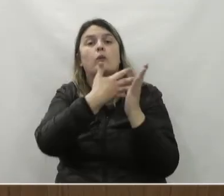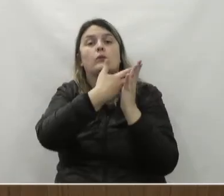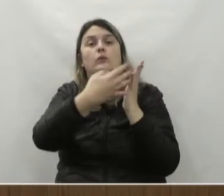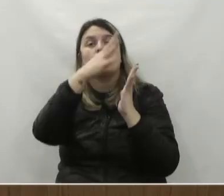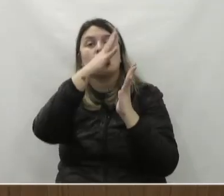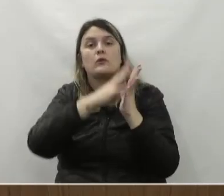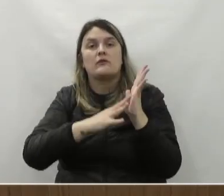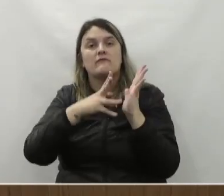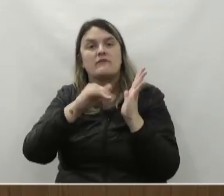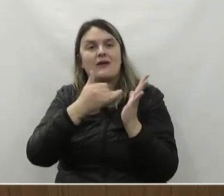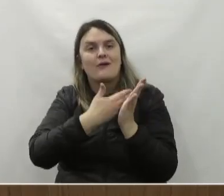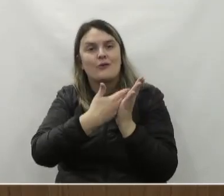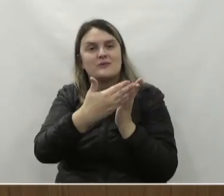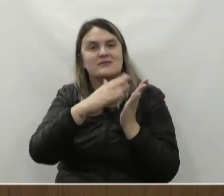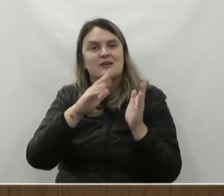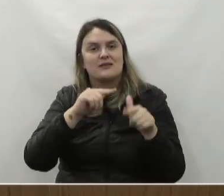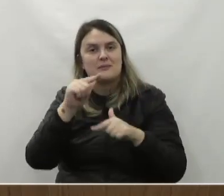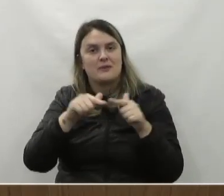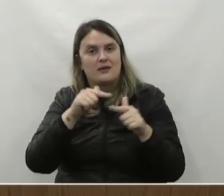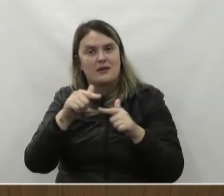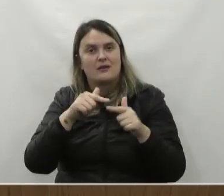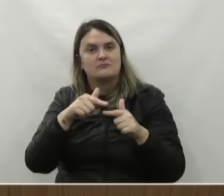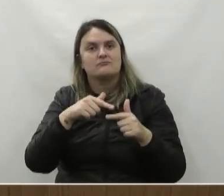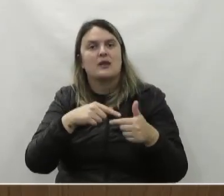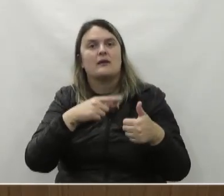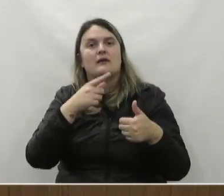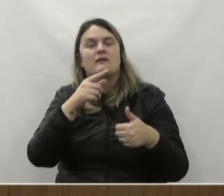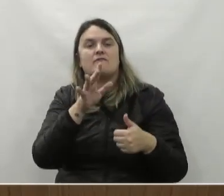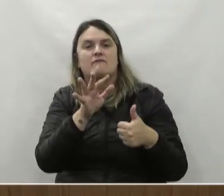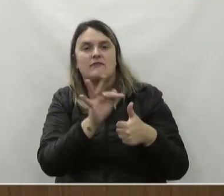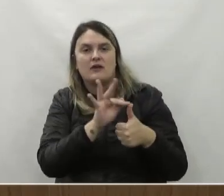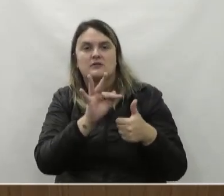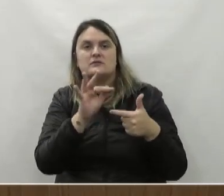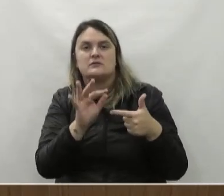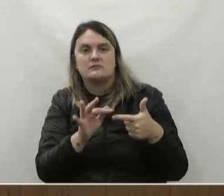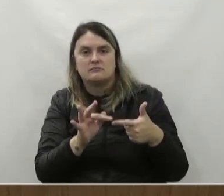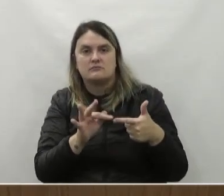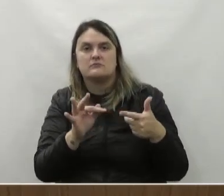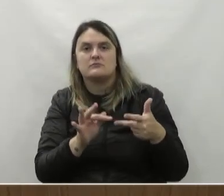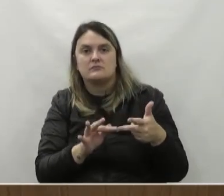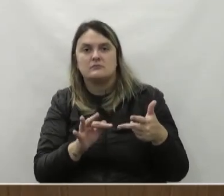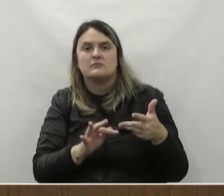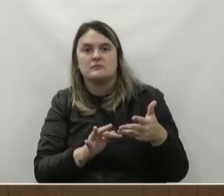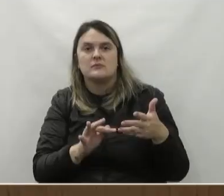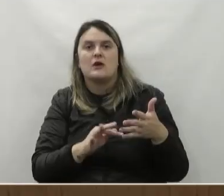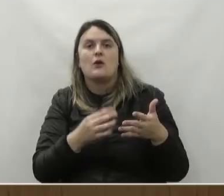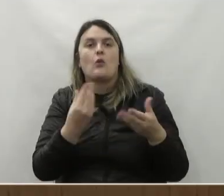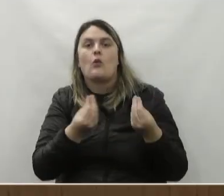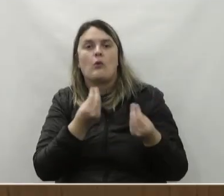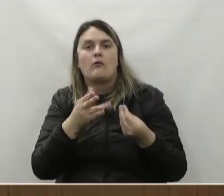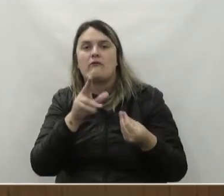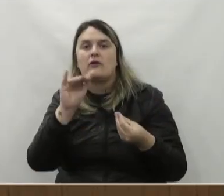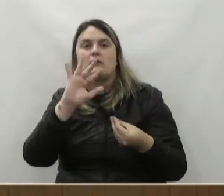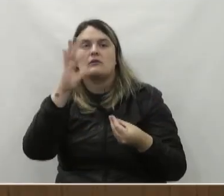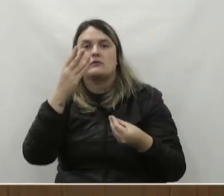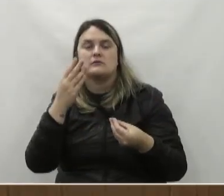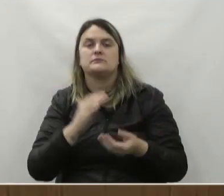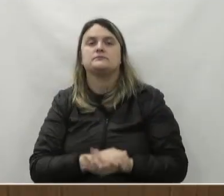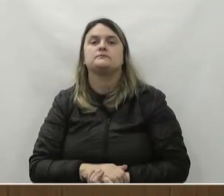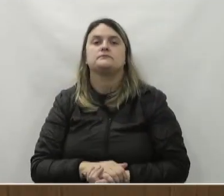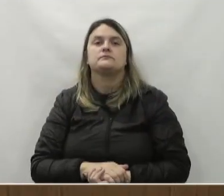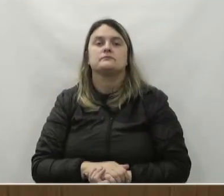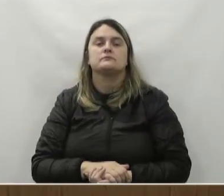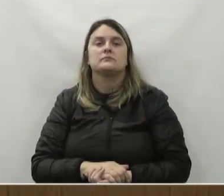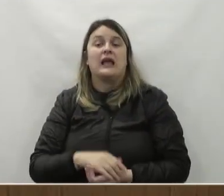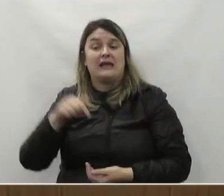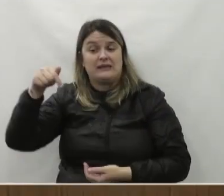execução das obras, as etapas previstas após a conclusão dos estudos técnicos. 2. Que